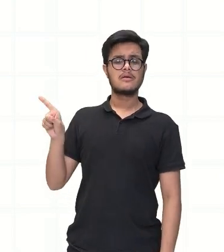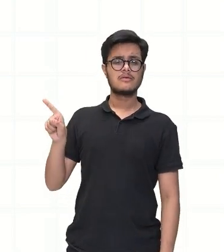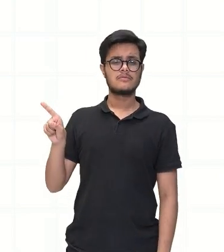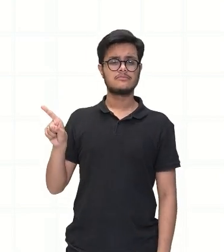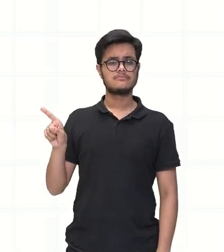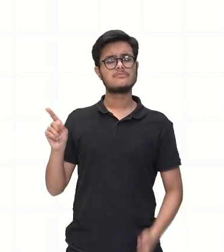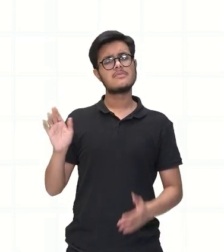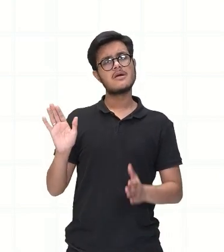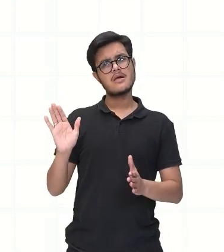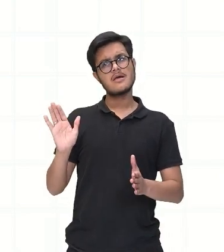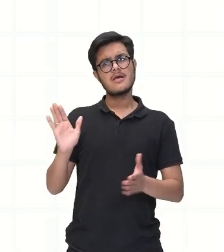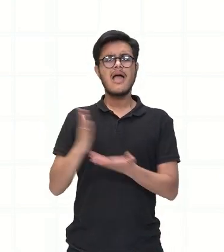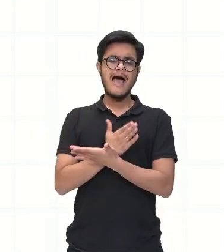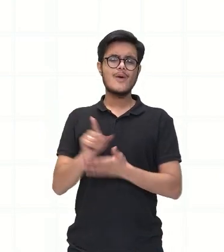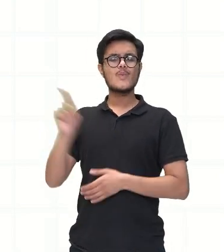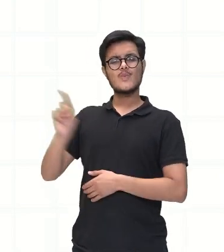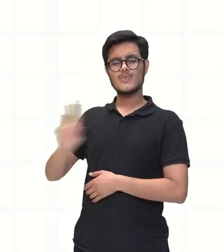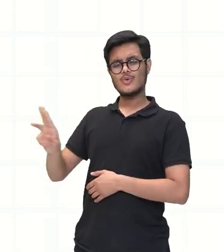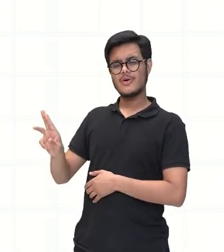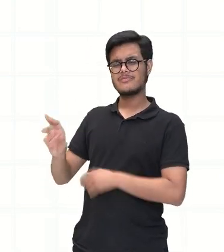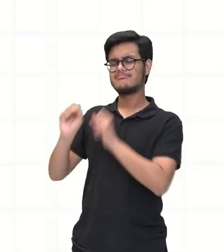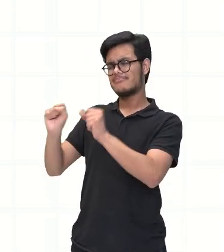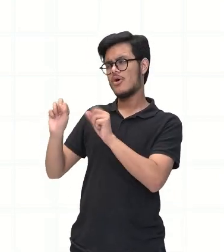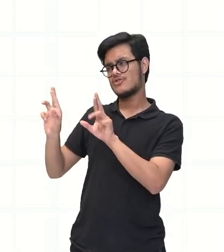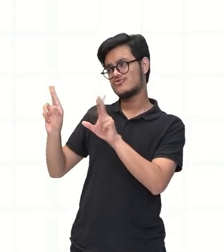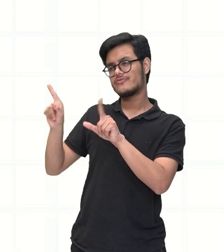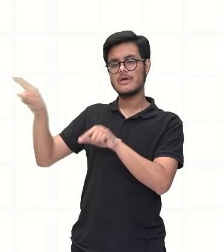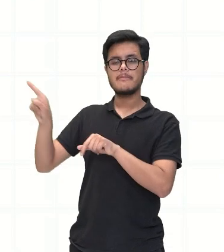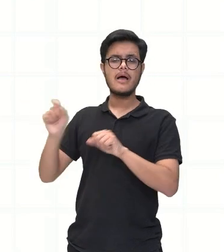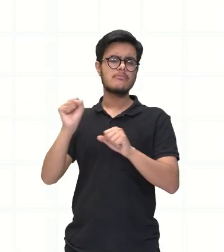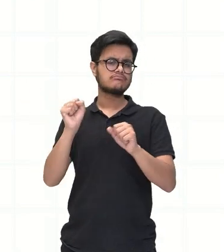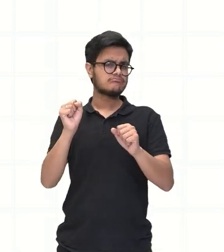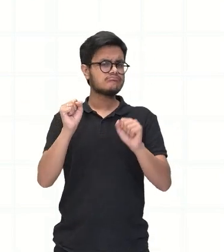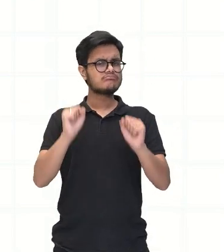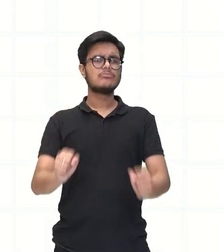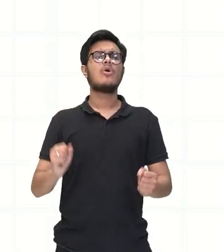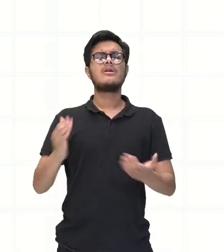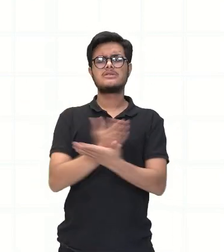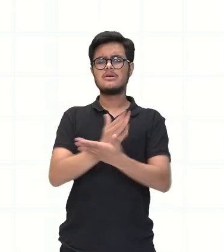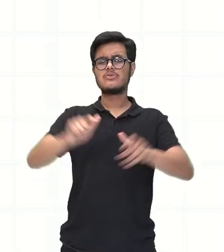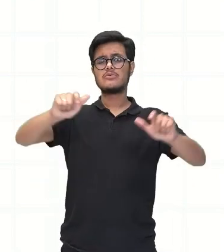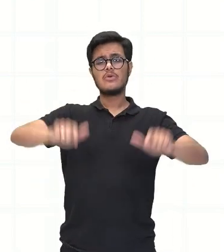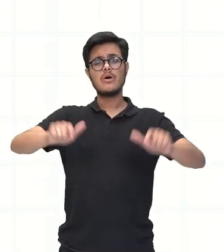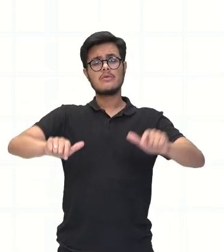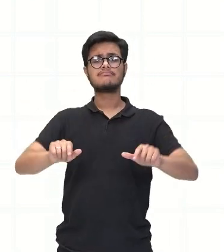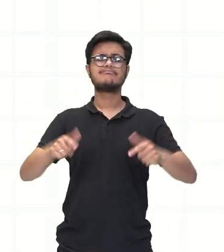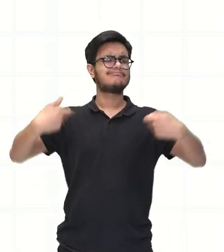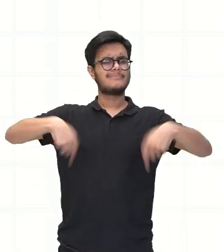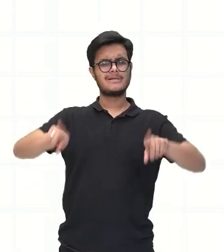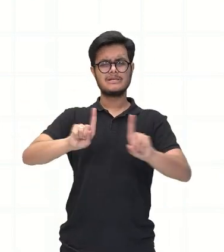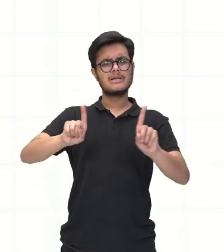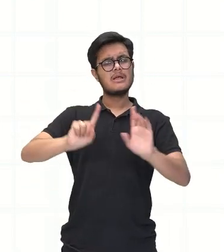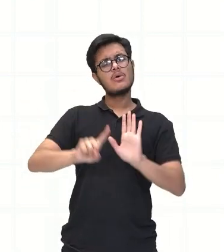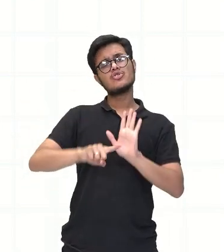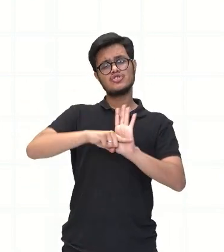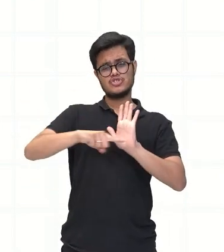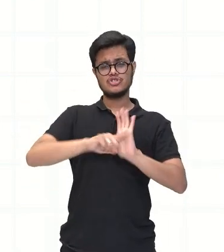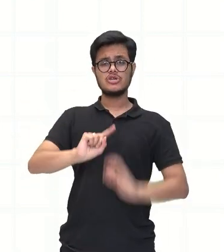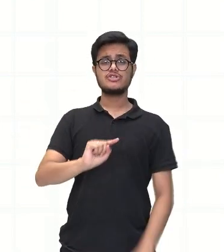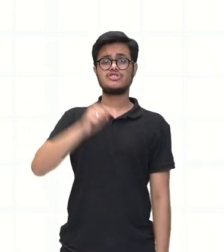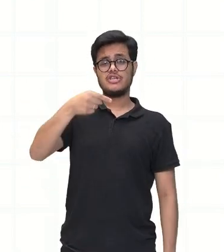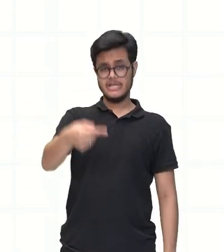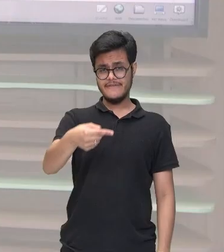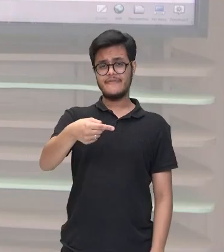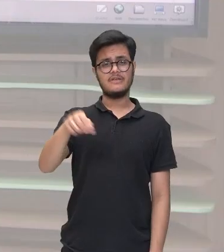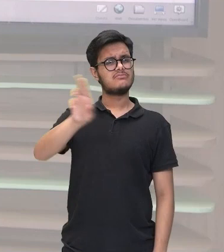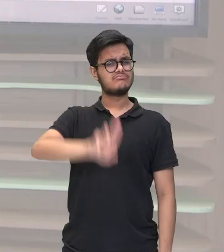exceção. Então, você pode encontrar aí algumas outras situações, mas eles não vão utilizar